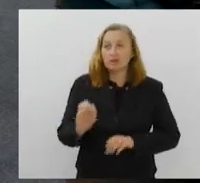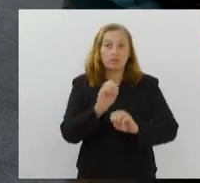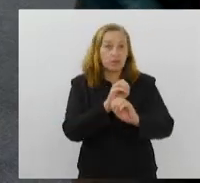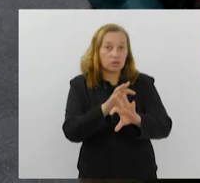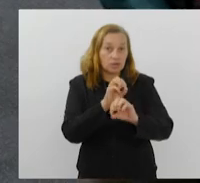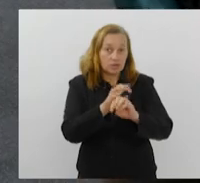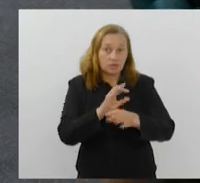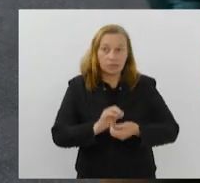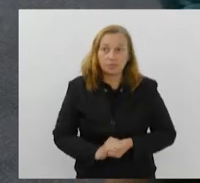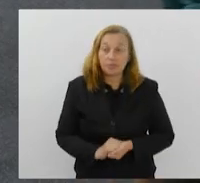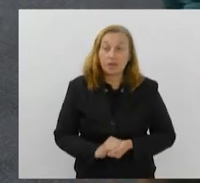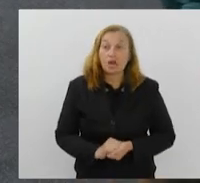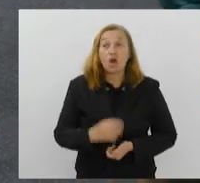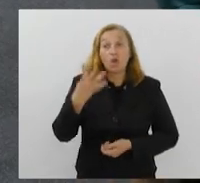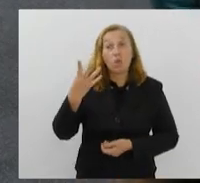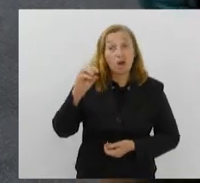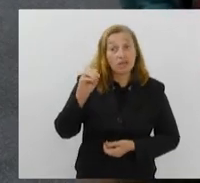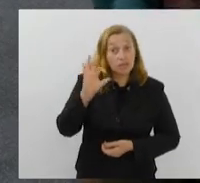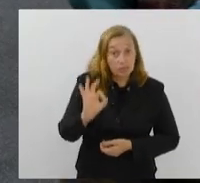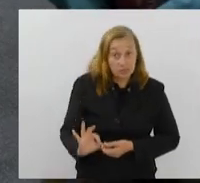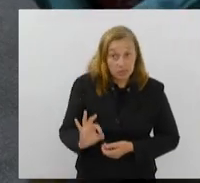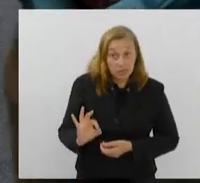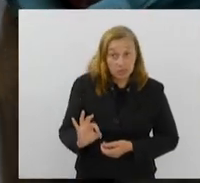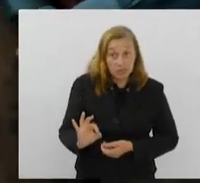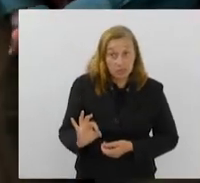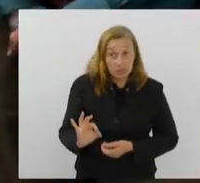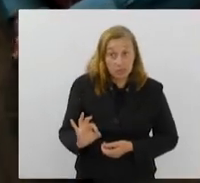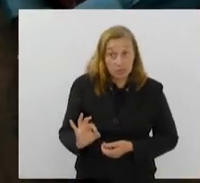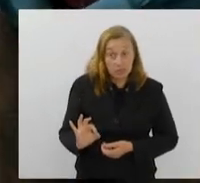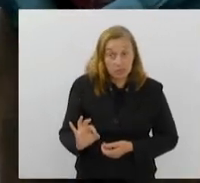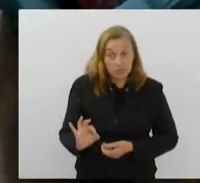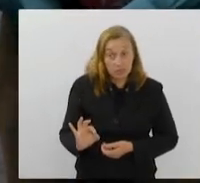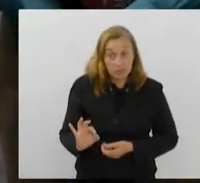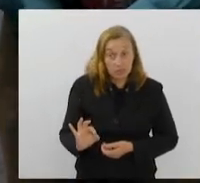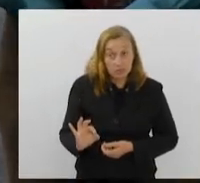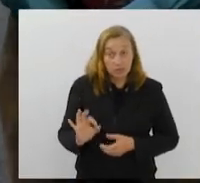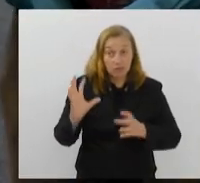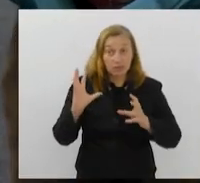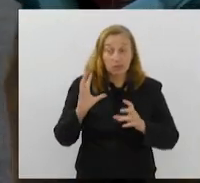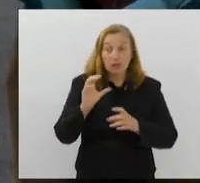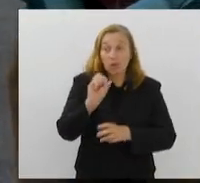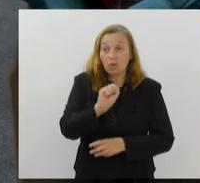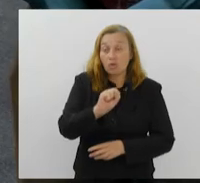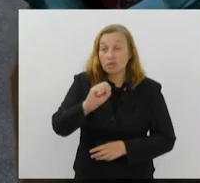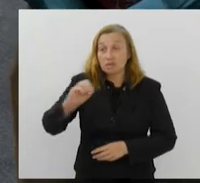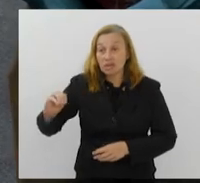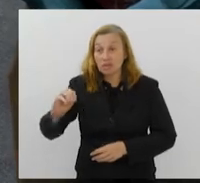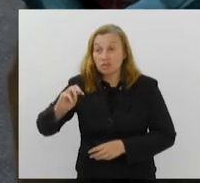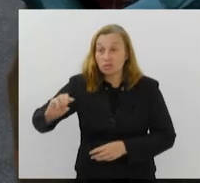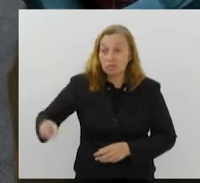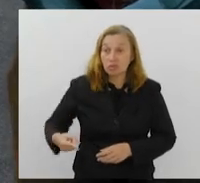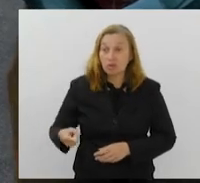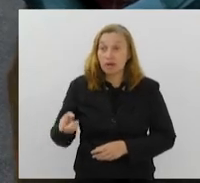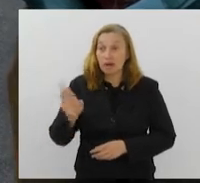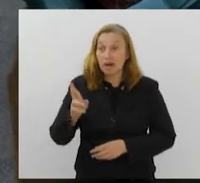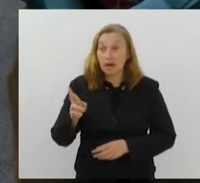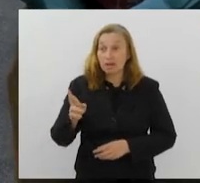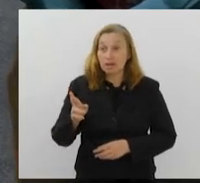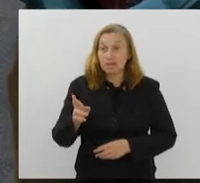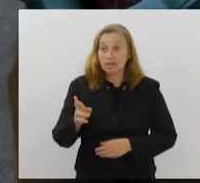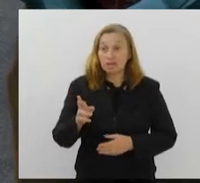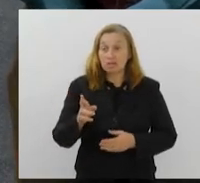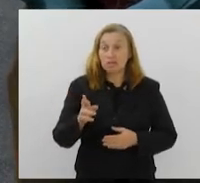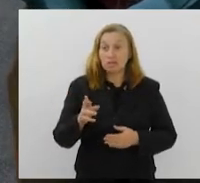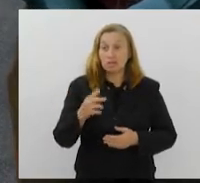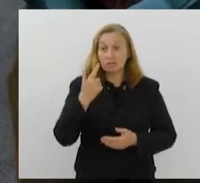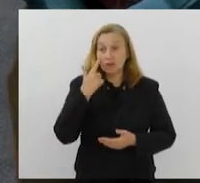educação. Só 40%, que dá R$800 mil de livre iniciativa.